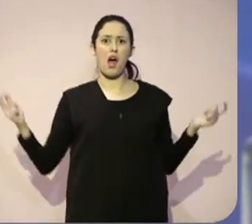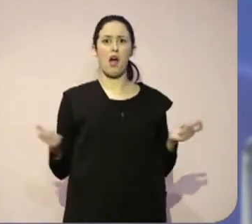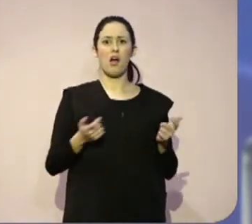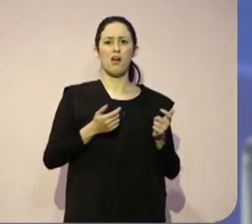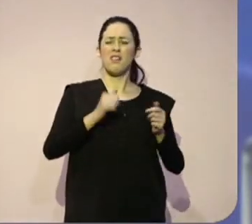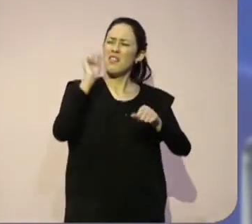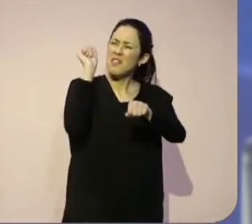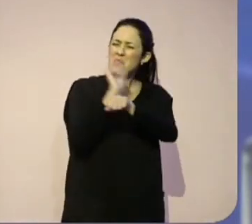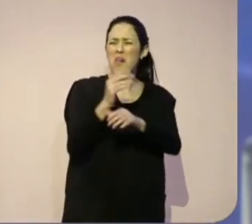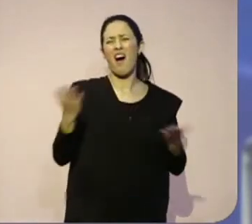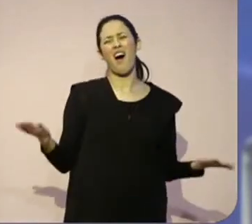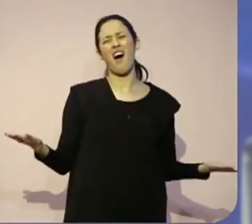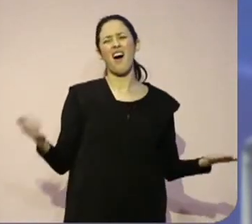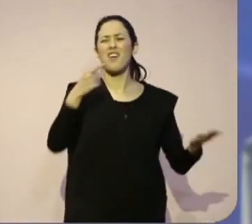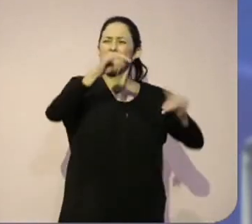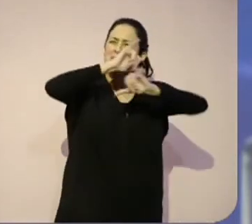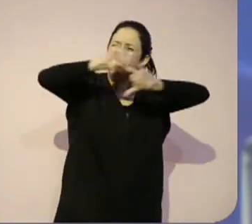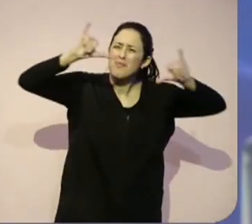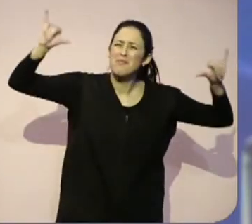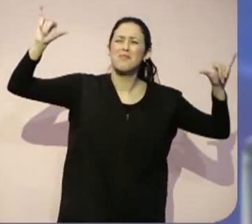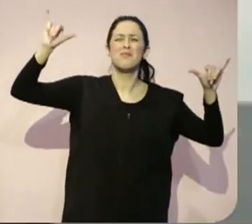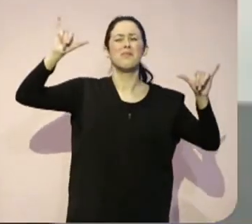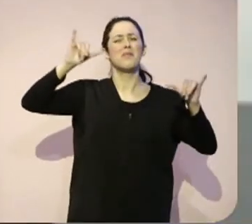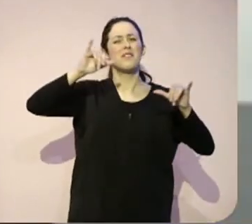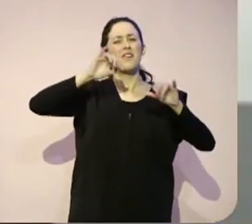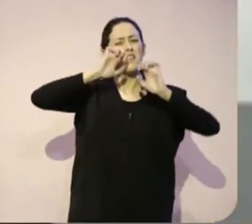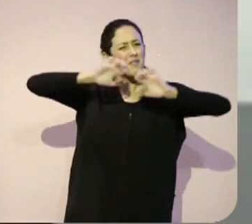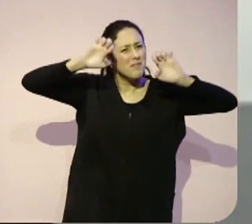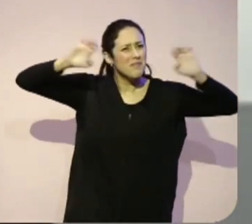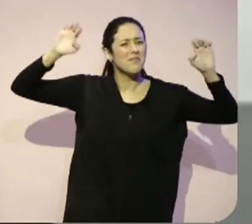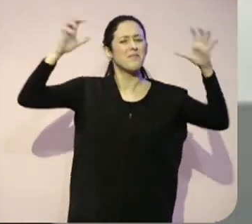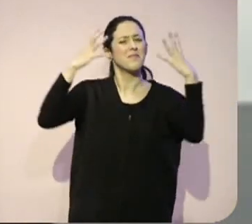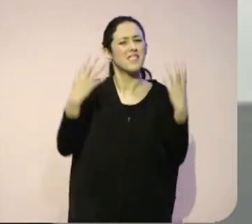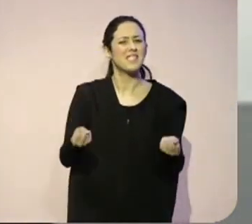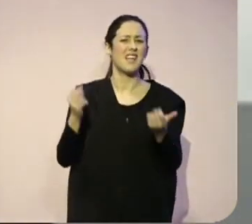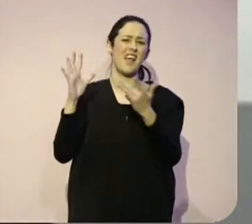que pode viver em Cristo.